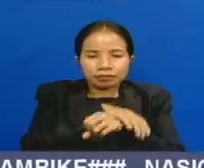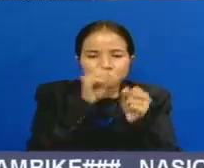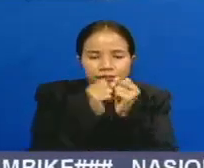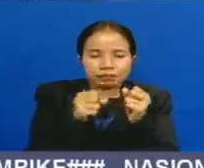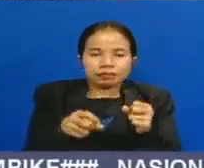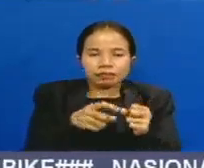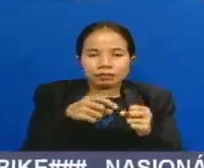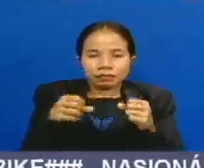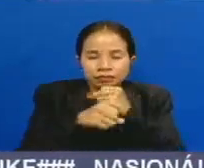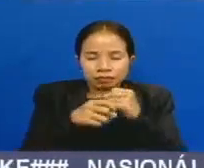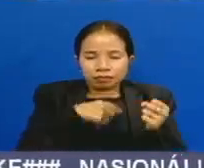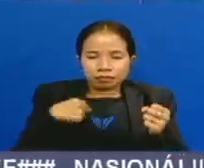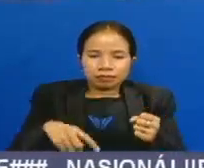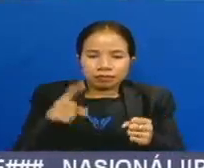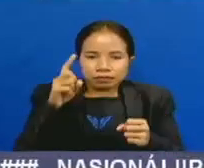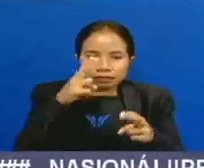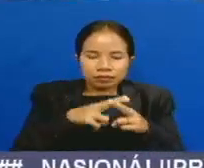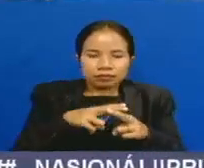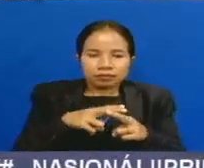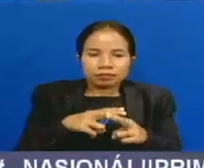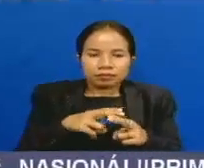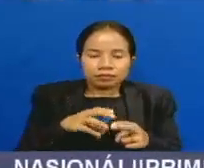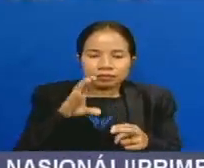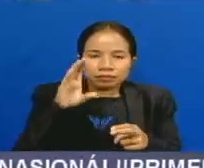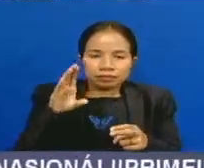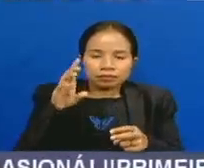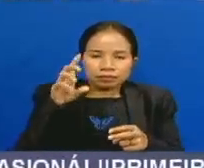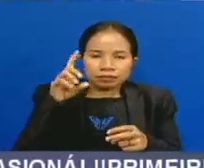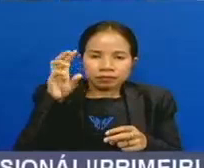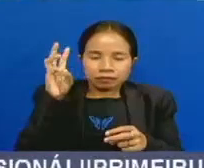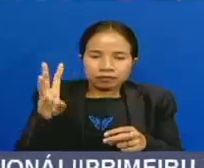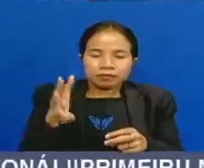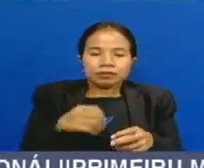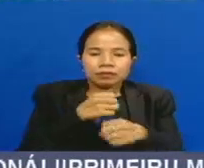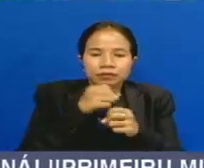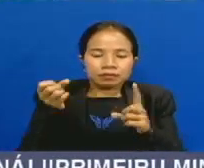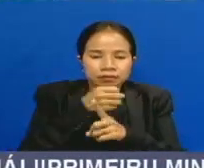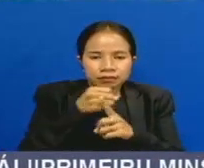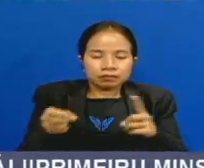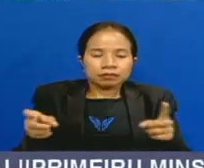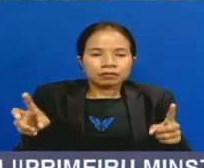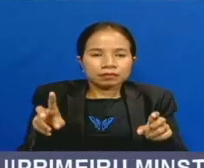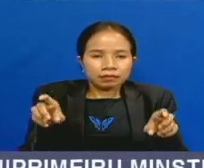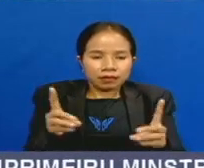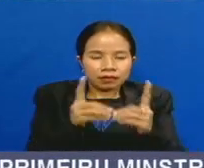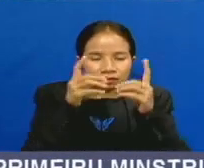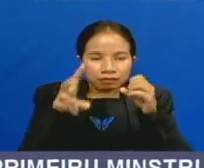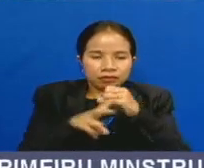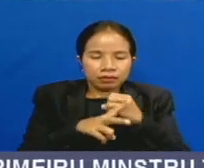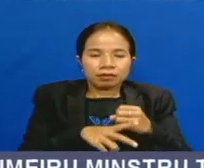suspeito chinesa Ida, o inicial CW. Nebe desconfia a agressão física, a ser vítima membro falentil Força